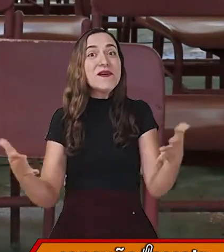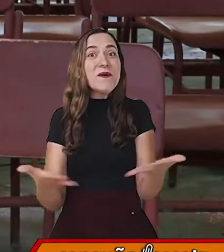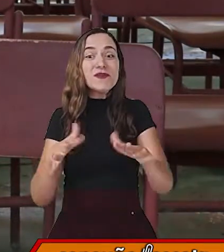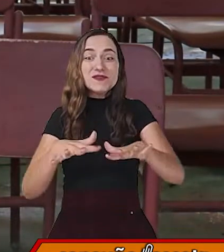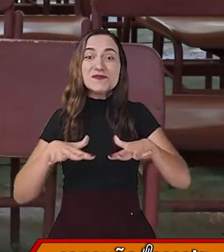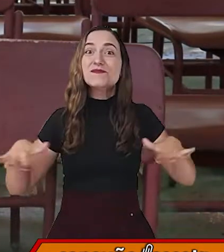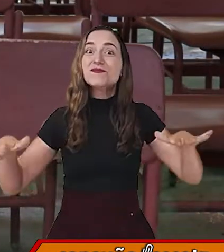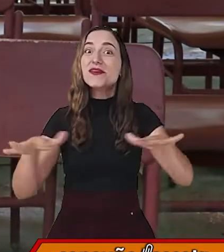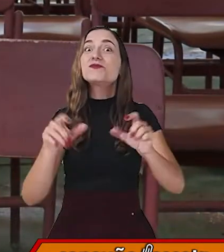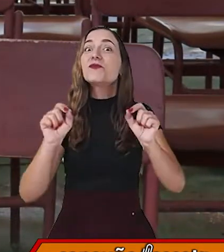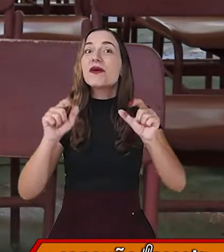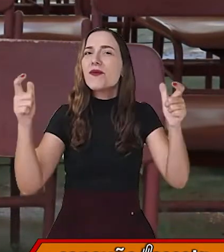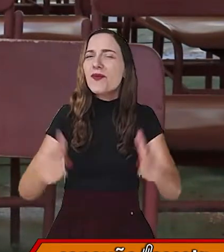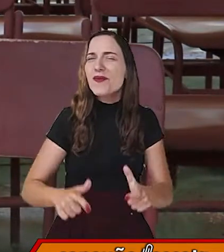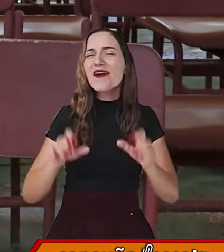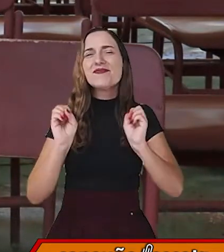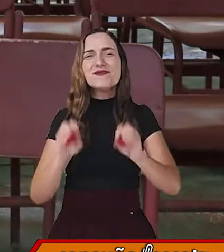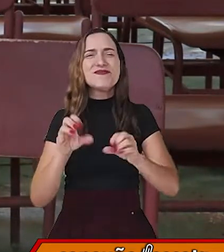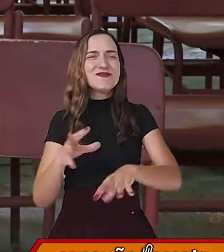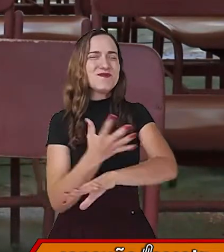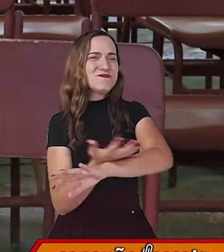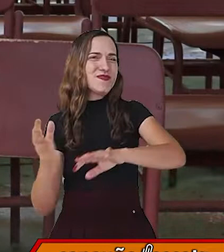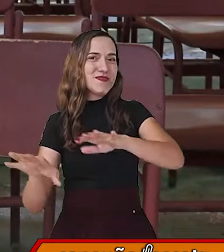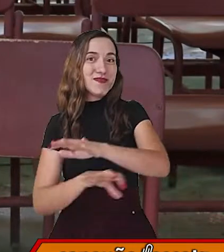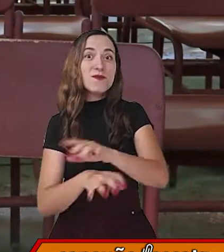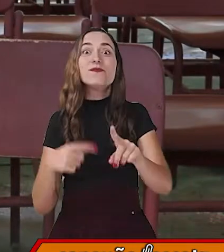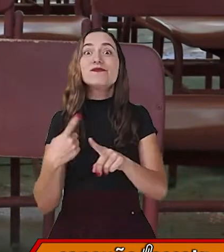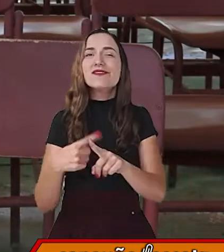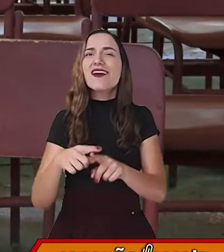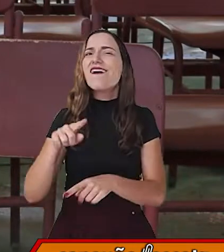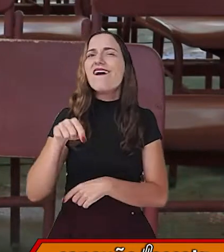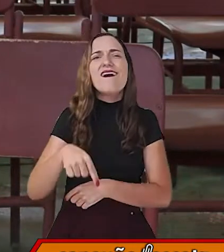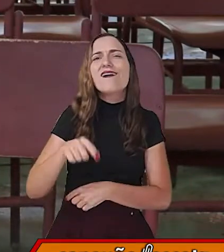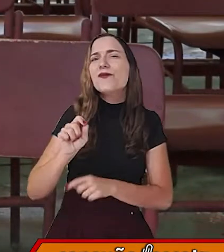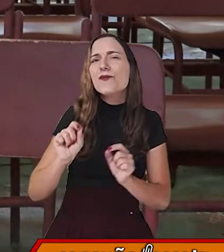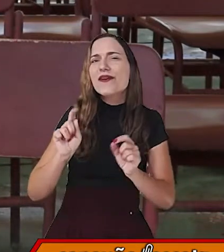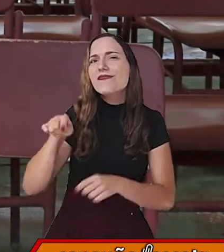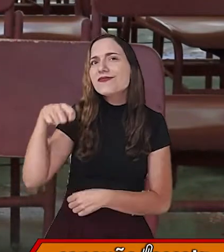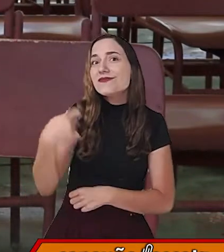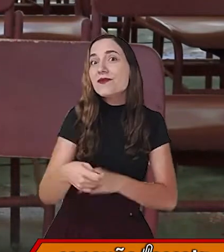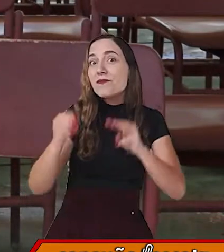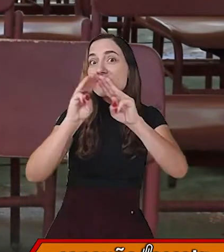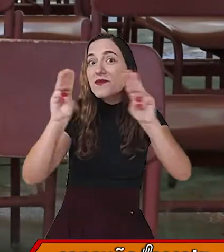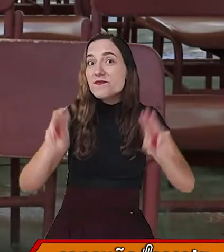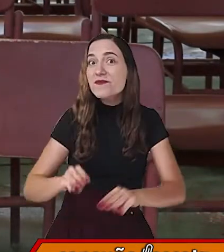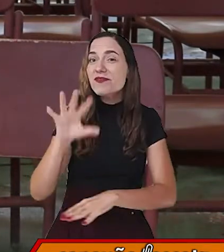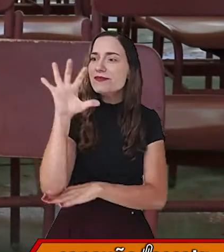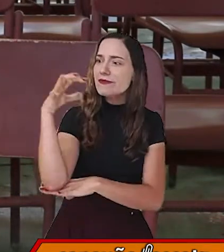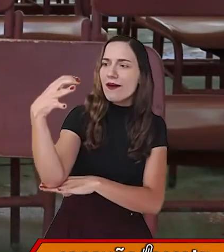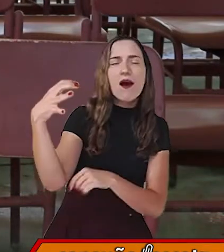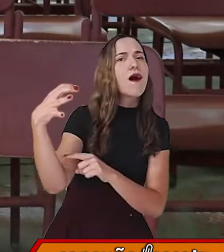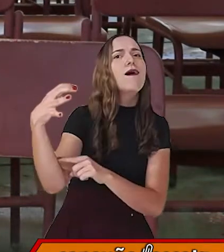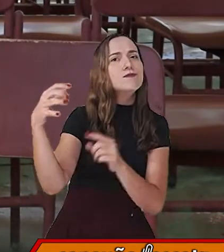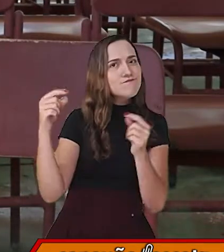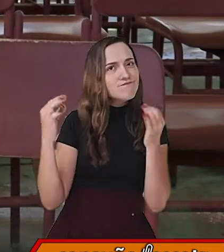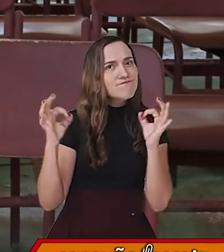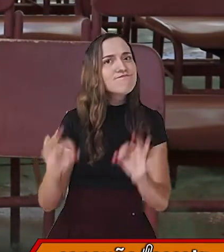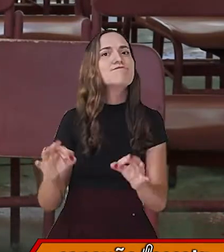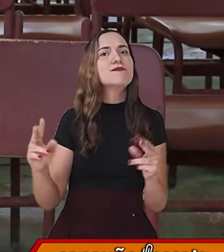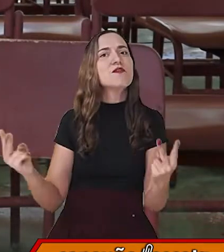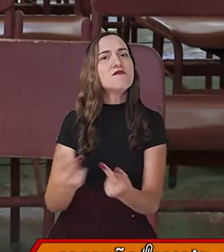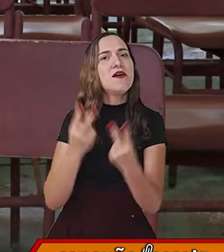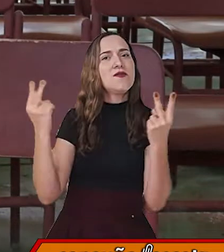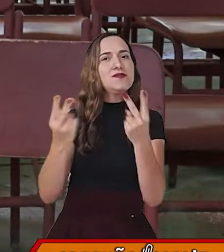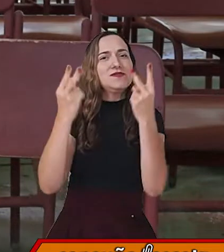muito legal, porque se a gente pega o próprio nome do museu, Memorial do Cerrado, é o quê? É um espaço de valorização,